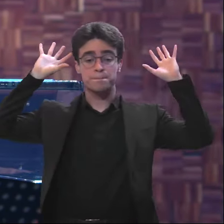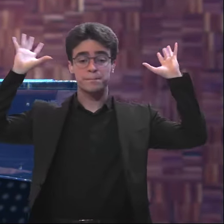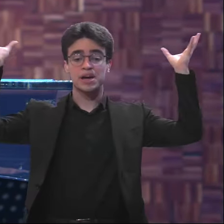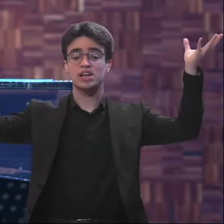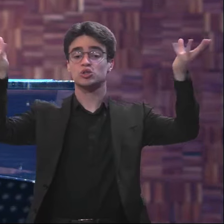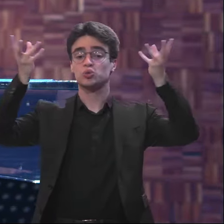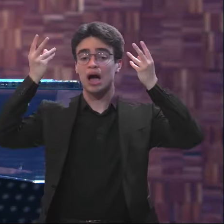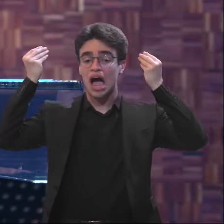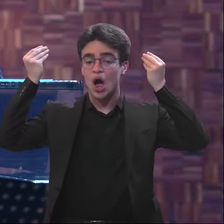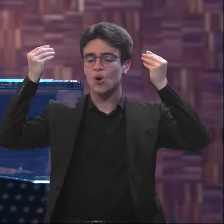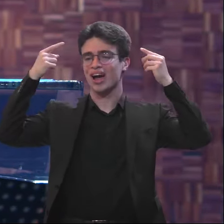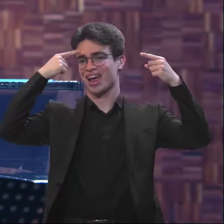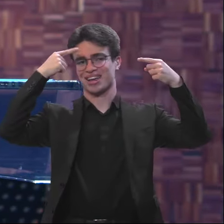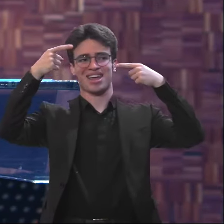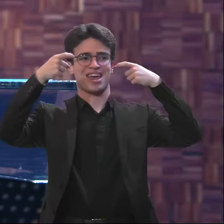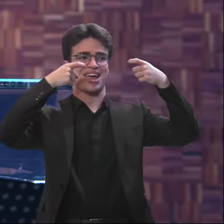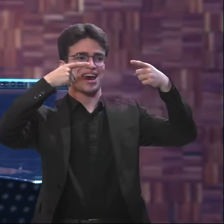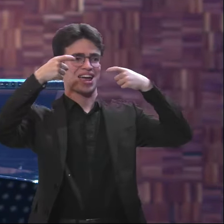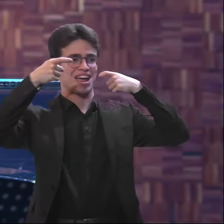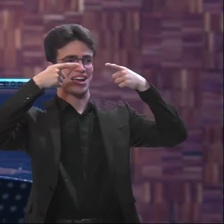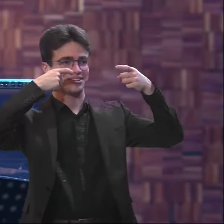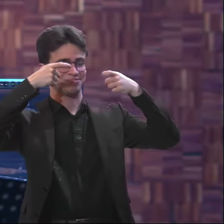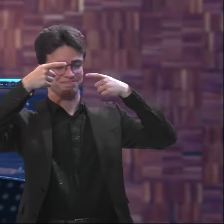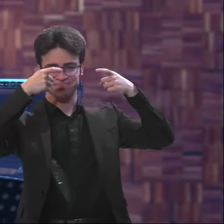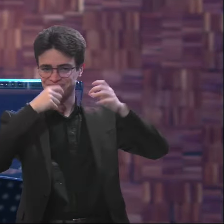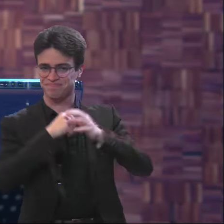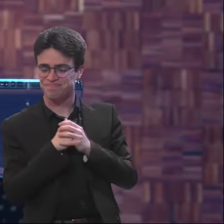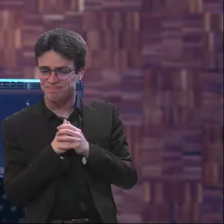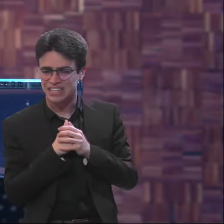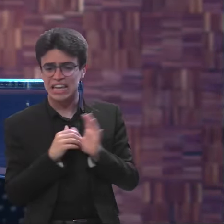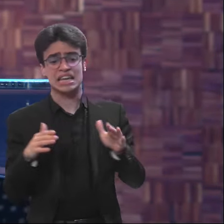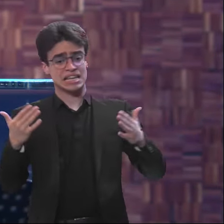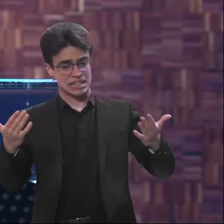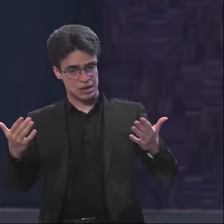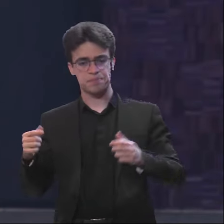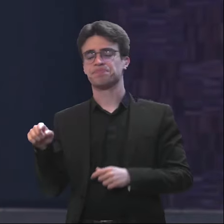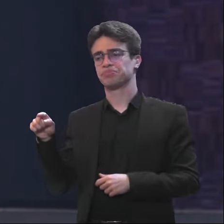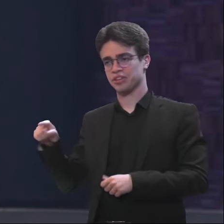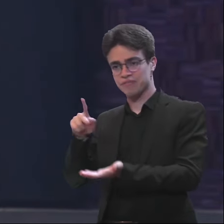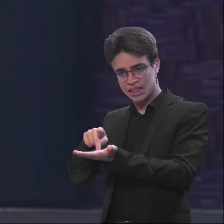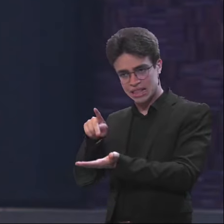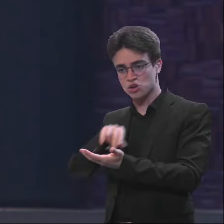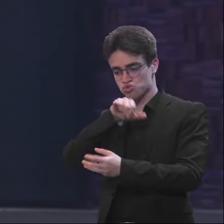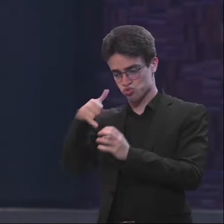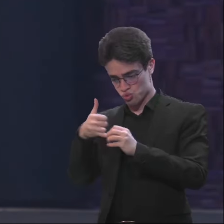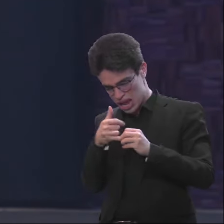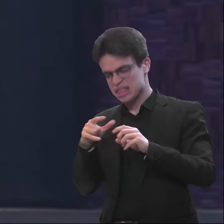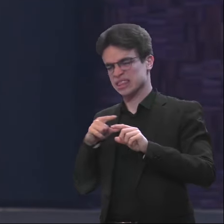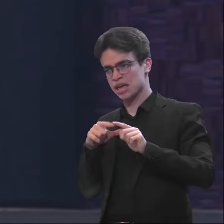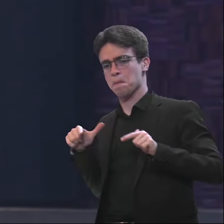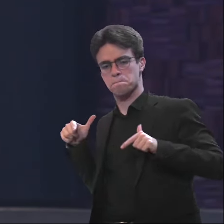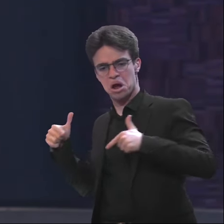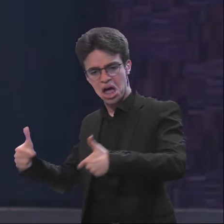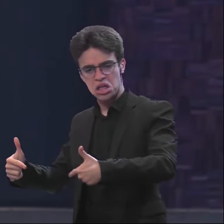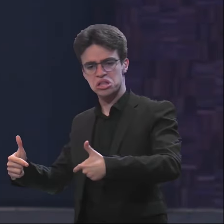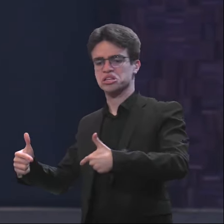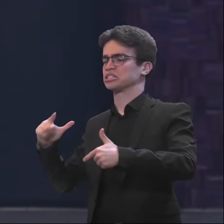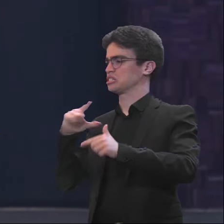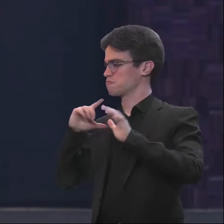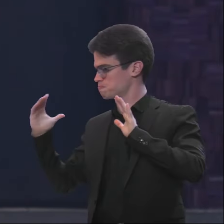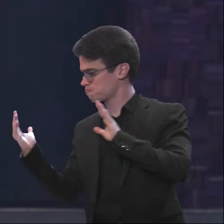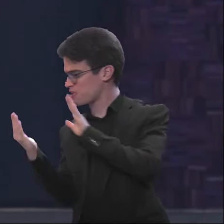batalha física, Josué precisava vencer a batalha invisível, a batalha no